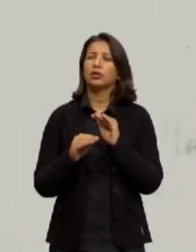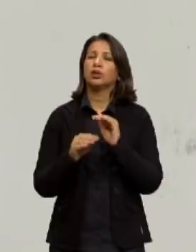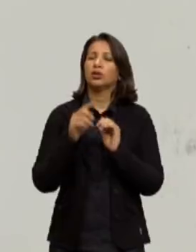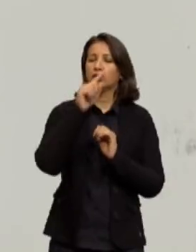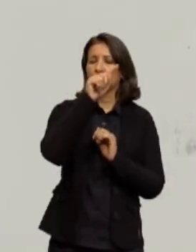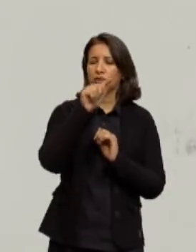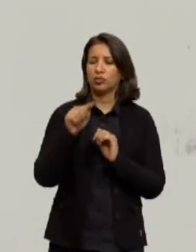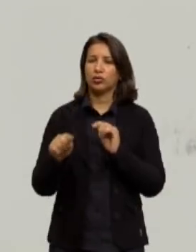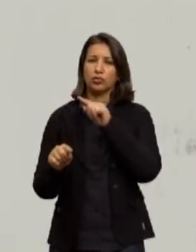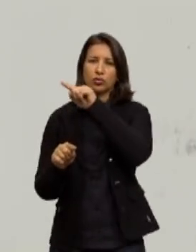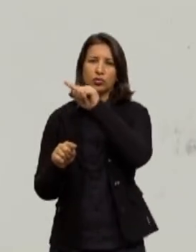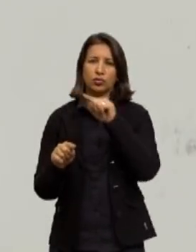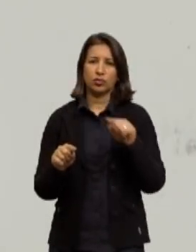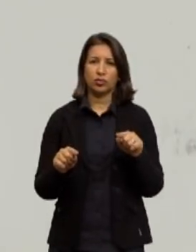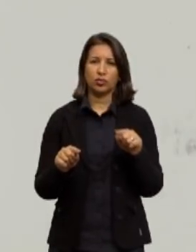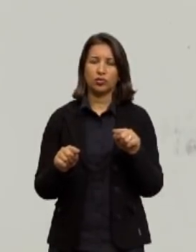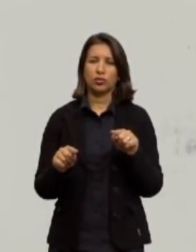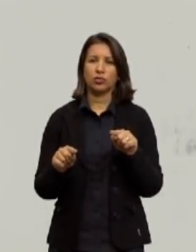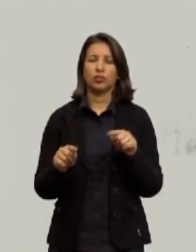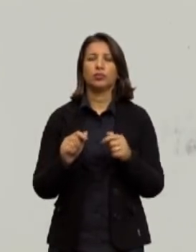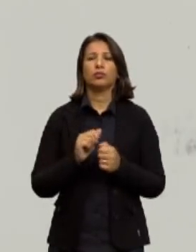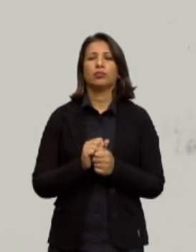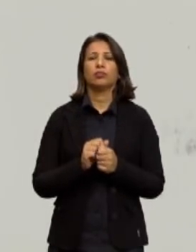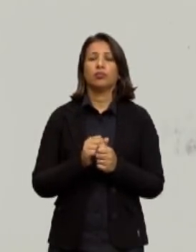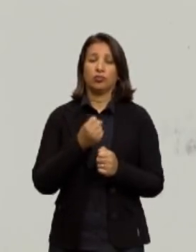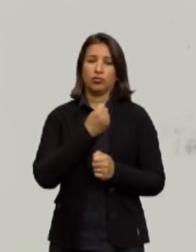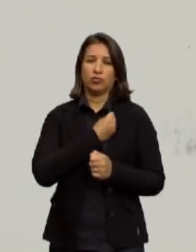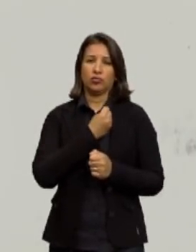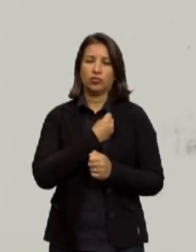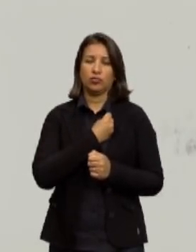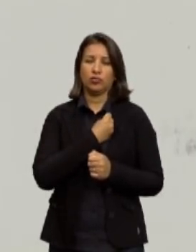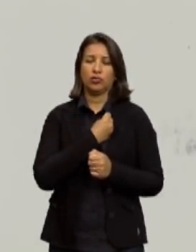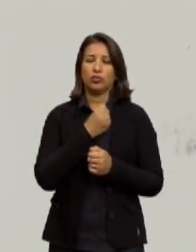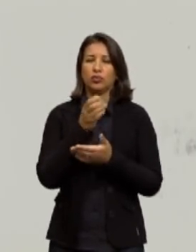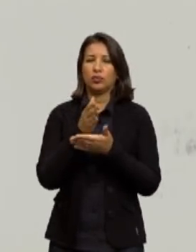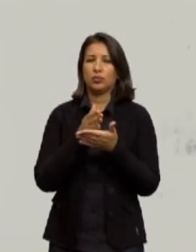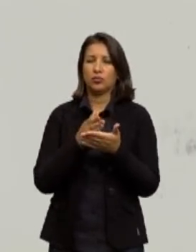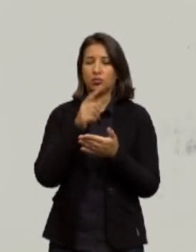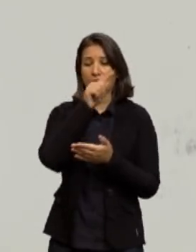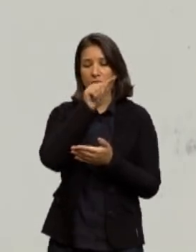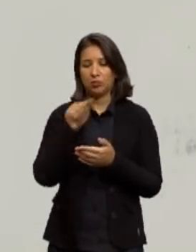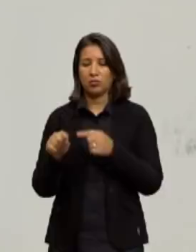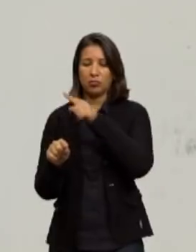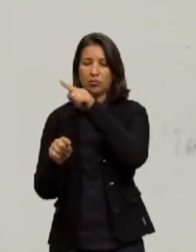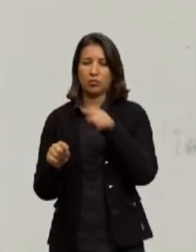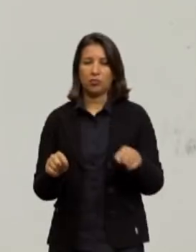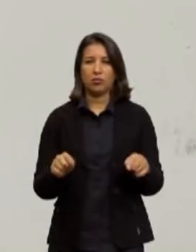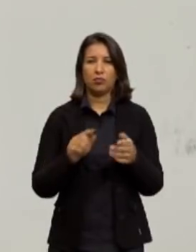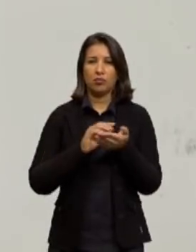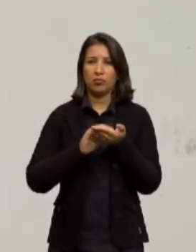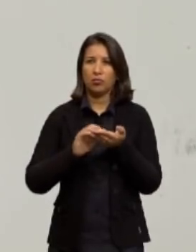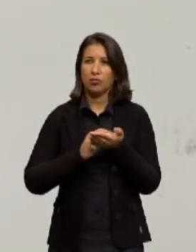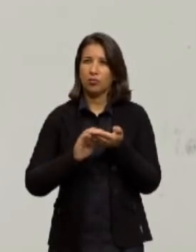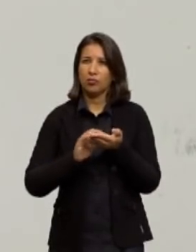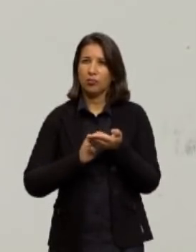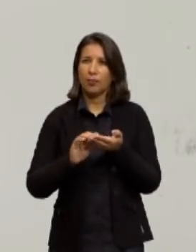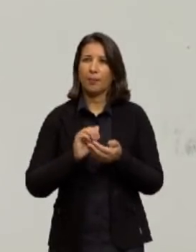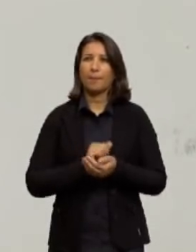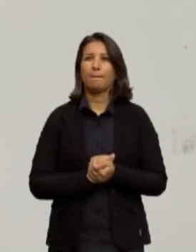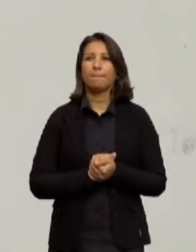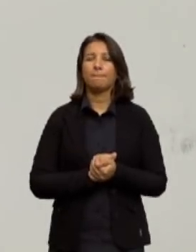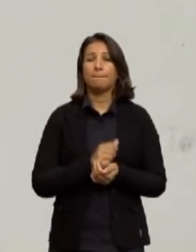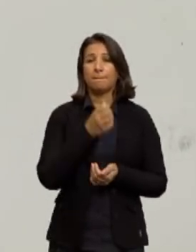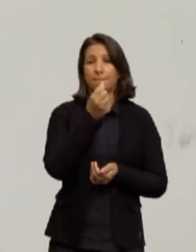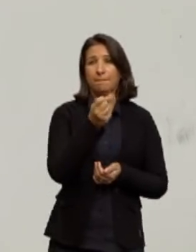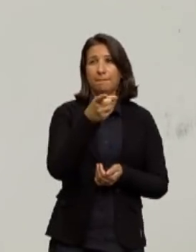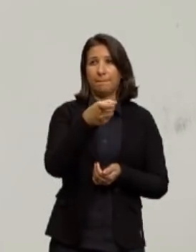produto dos meios é igual ao produto dos extremos então nós vamos calcular o 6x